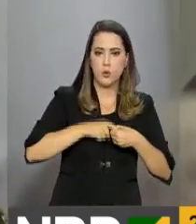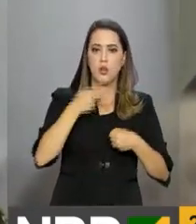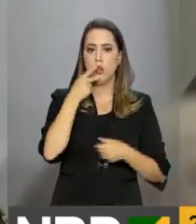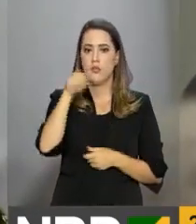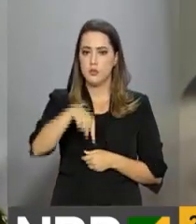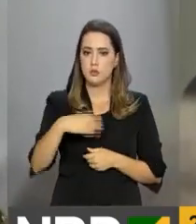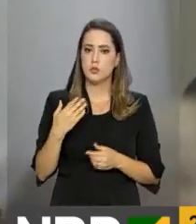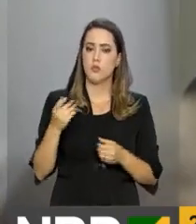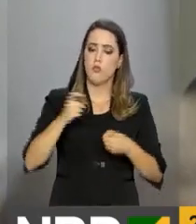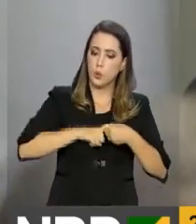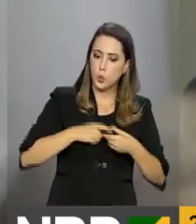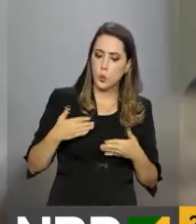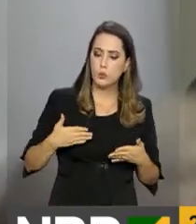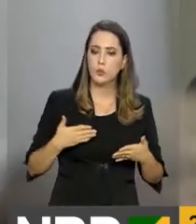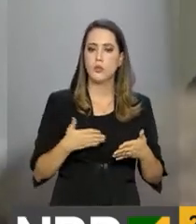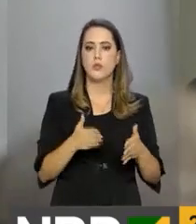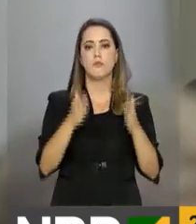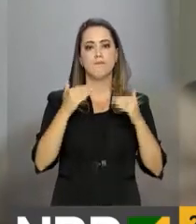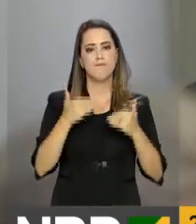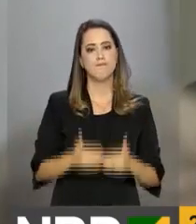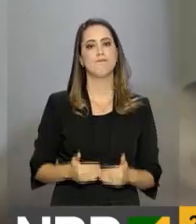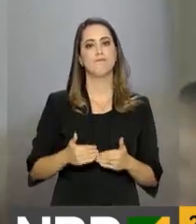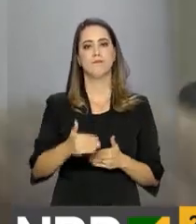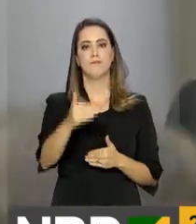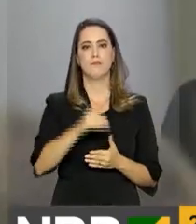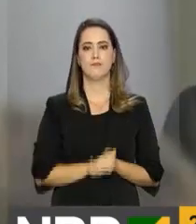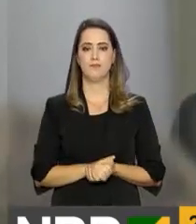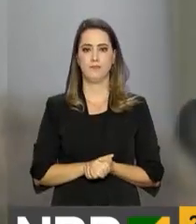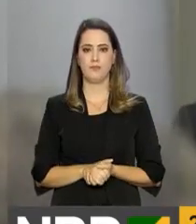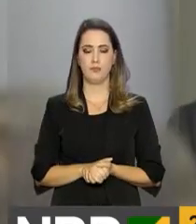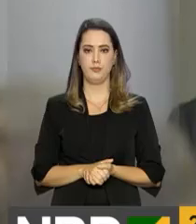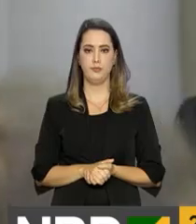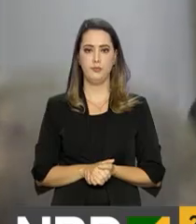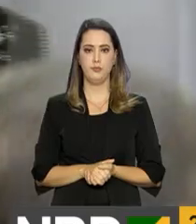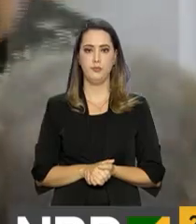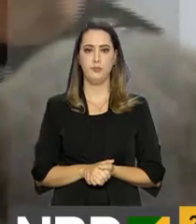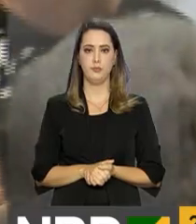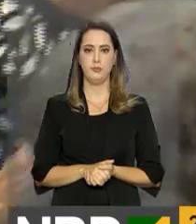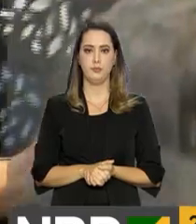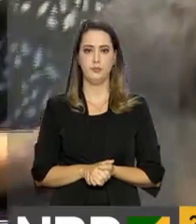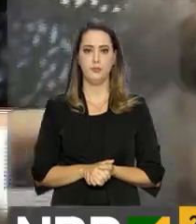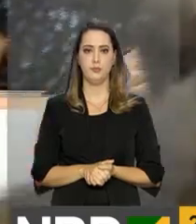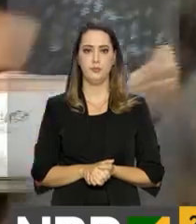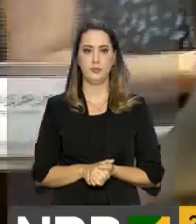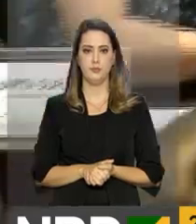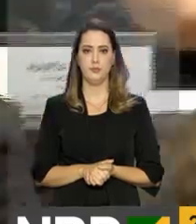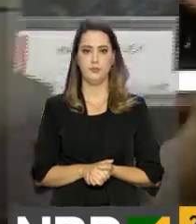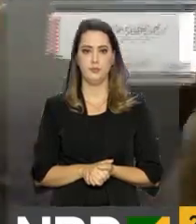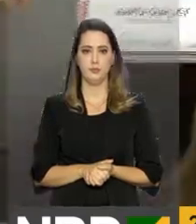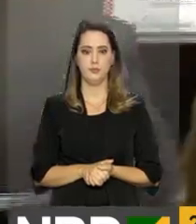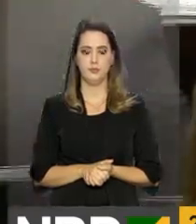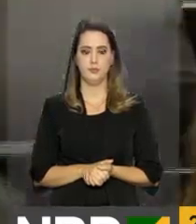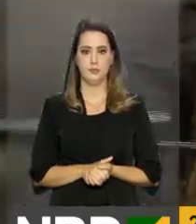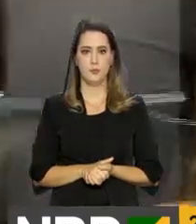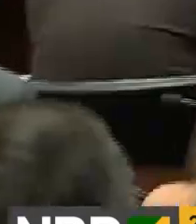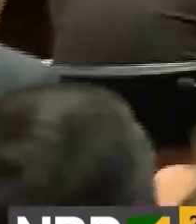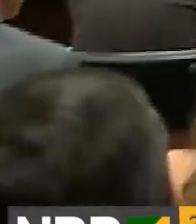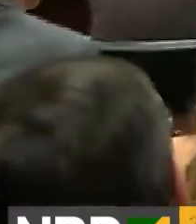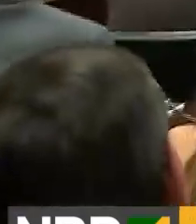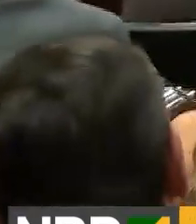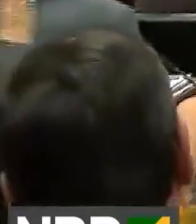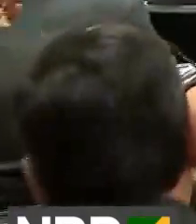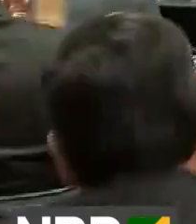eu digo, o Brasil voltou e vai ficar. Muito obrigado. Foi uma aula.